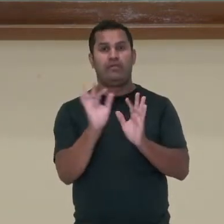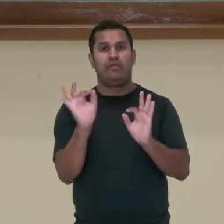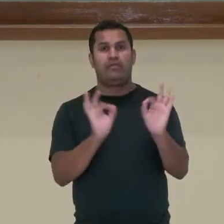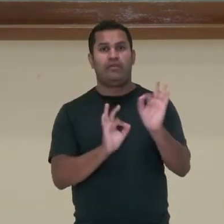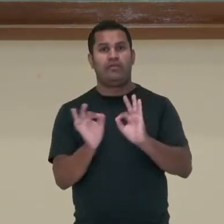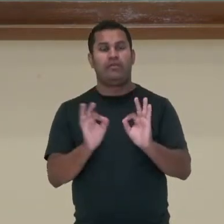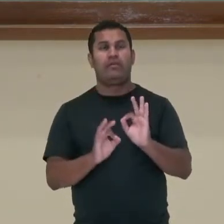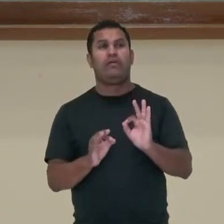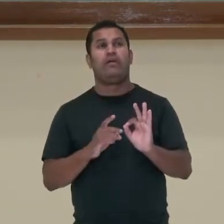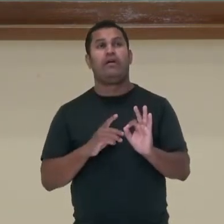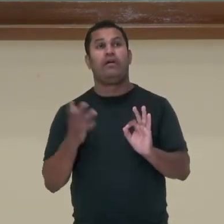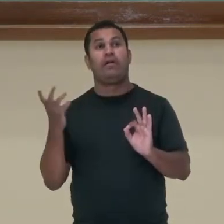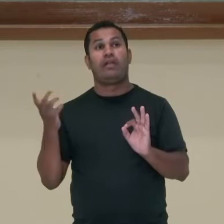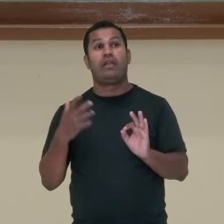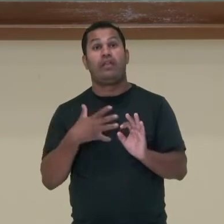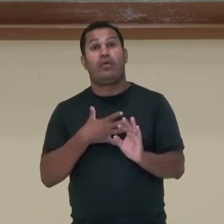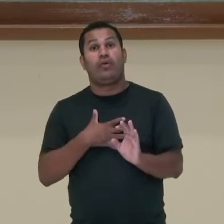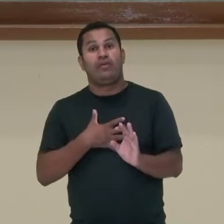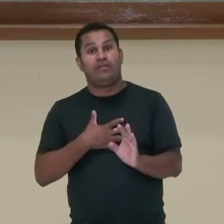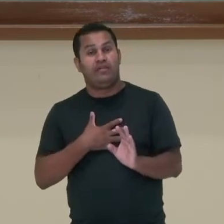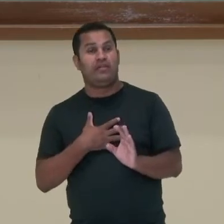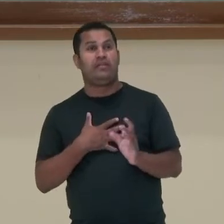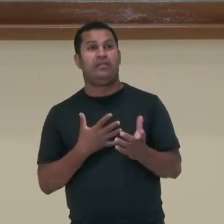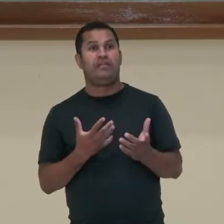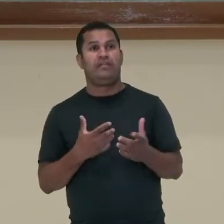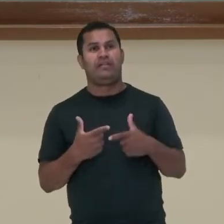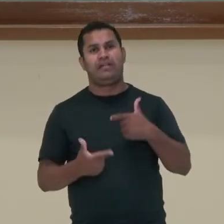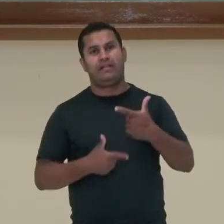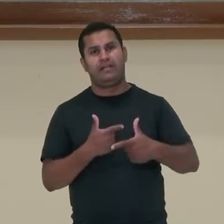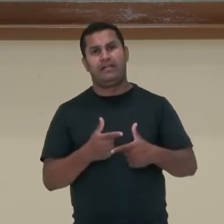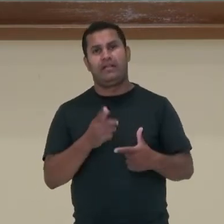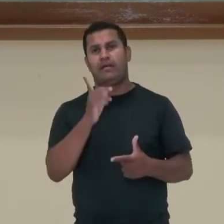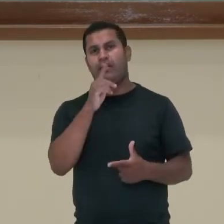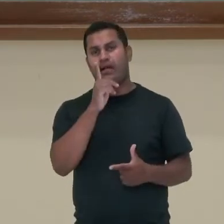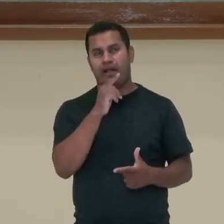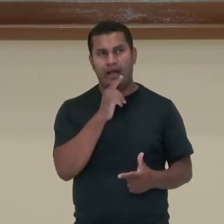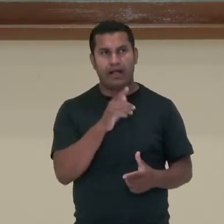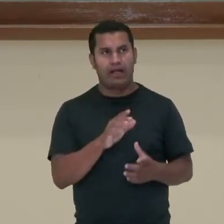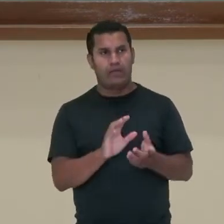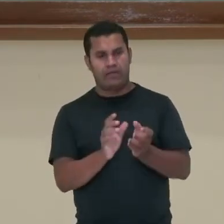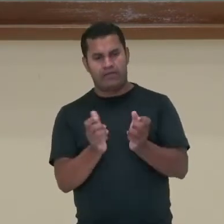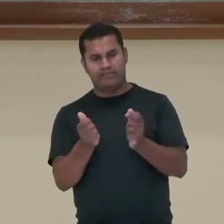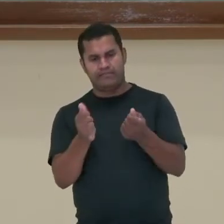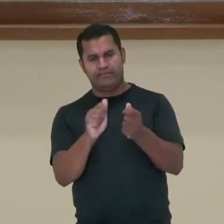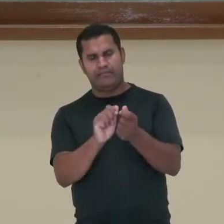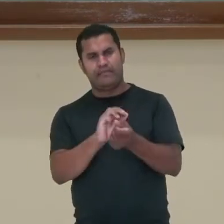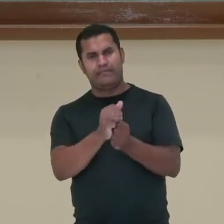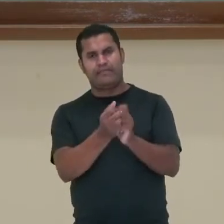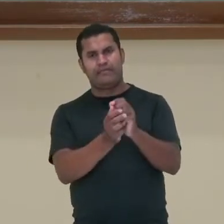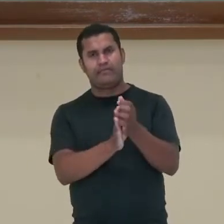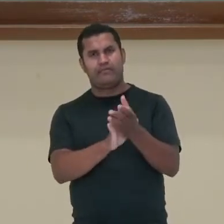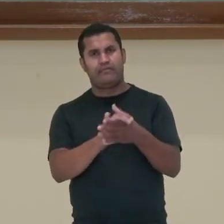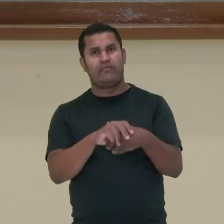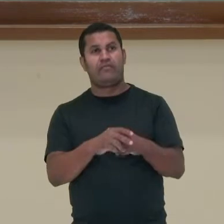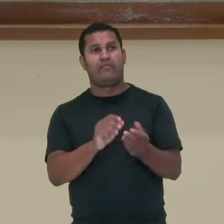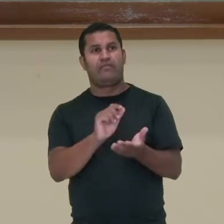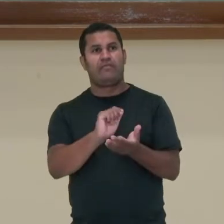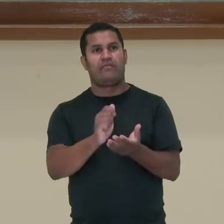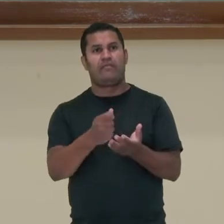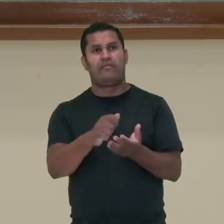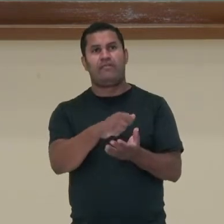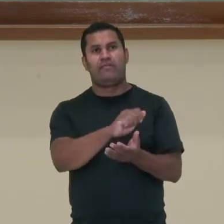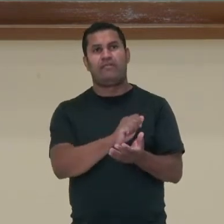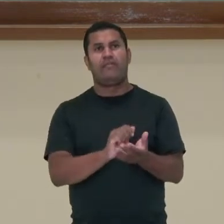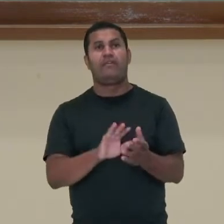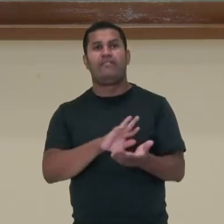Então, quer dizer, ele gostava disso, ele gostava de trabalhar com água, trabalhar com ácido, trabalhar com tinta, ele gostava dos cartazes, ele queria fazer isso.